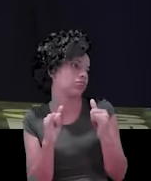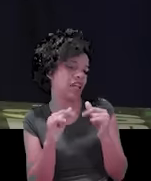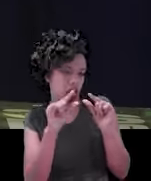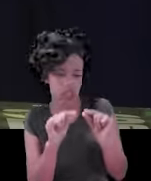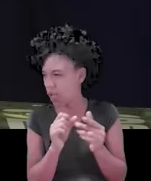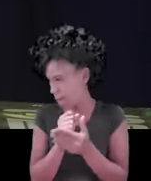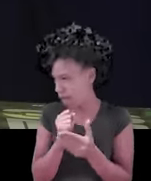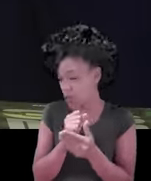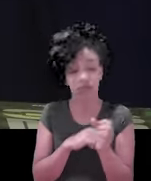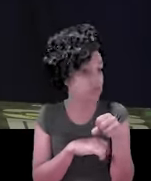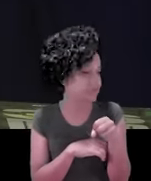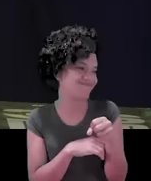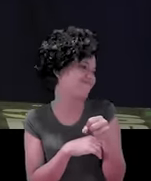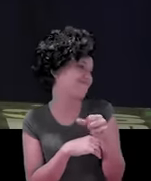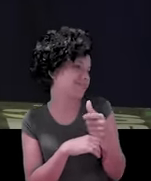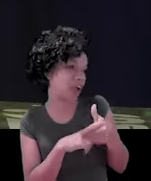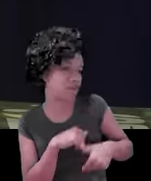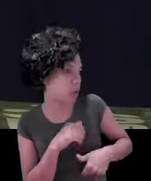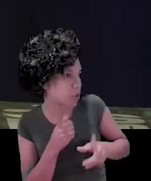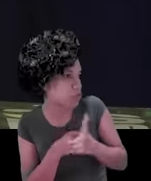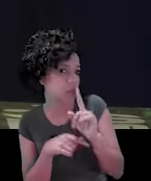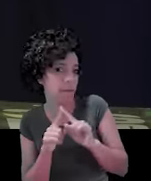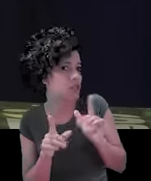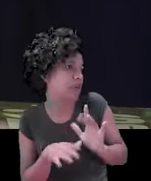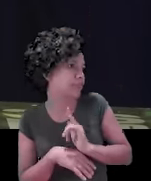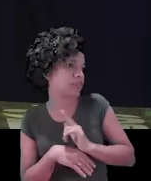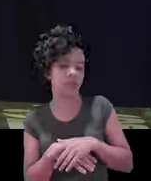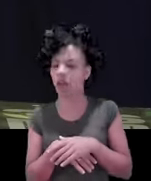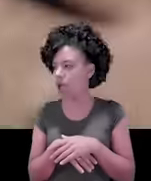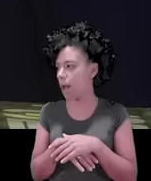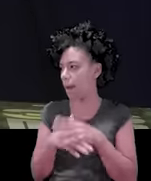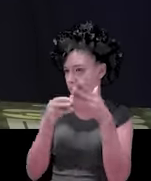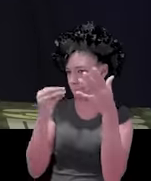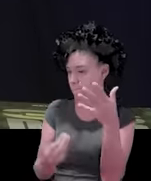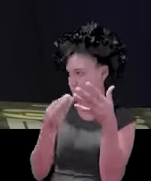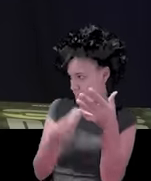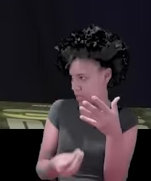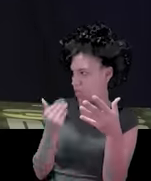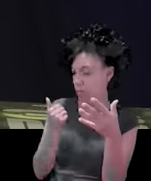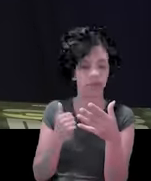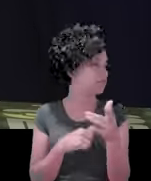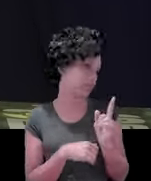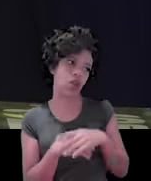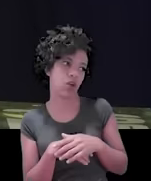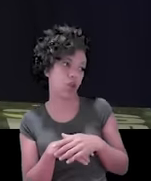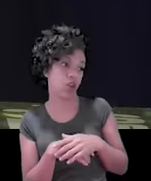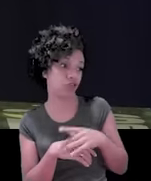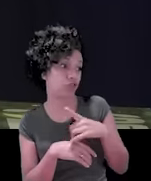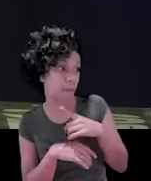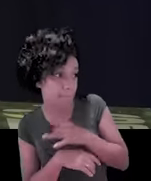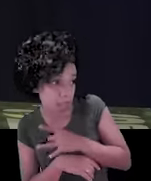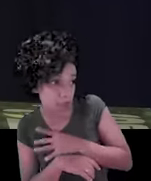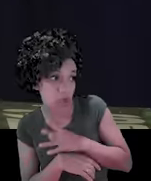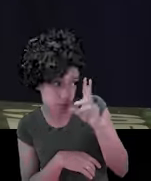muito pouco não é nem Face Ava mas era que tinha planta se jogou comigo não que eu tenho medo entende nada de